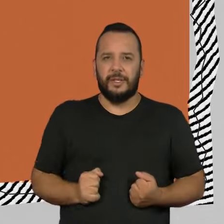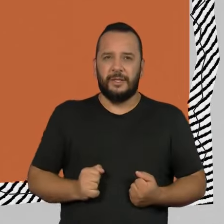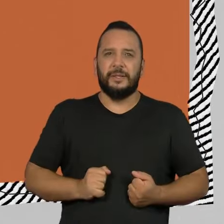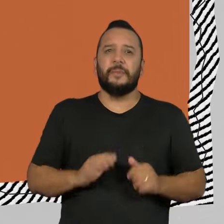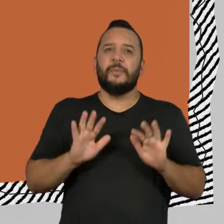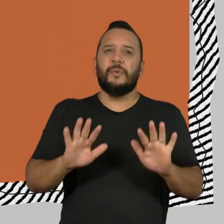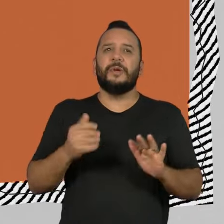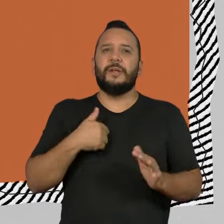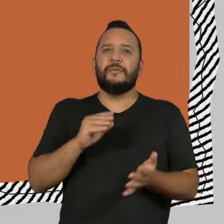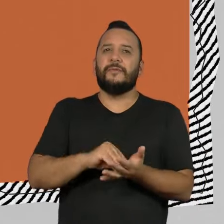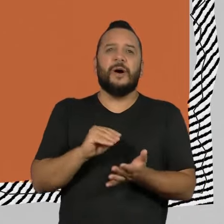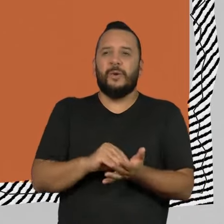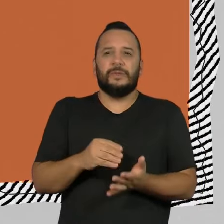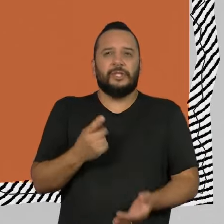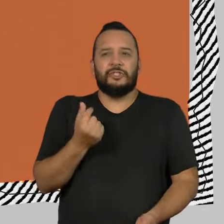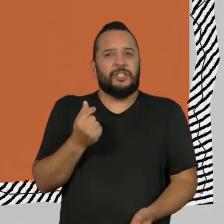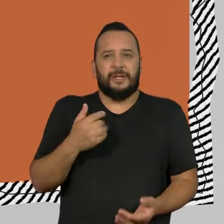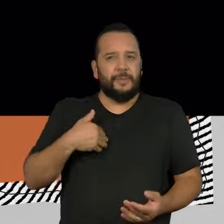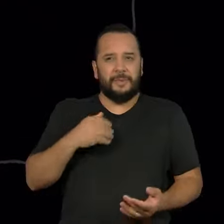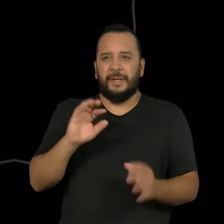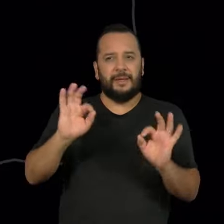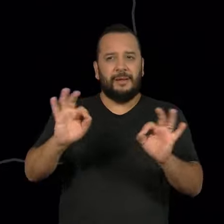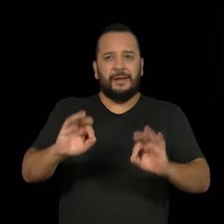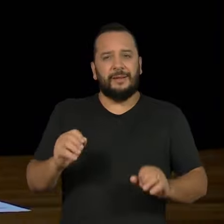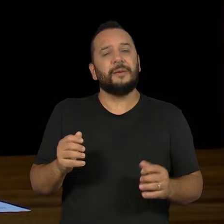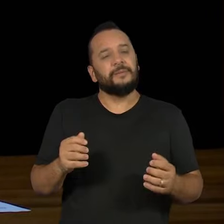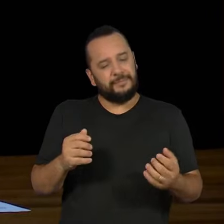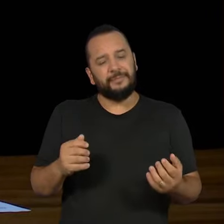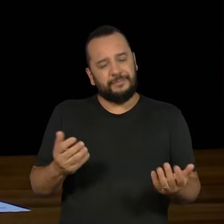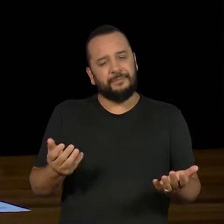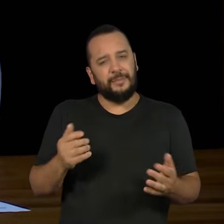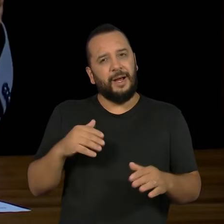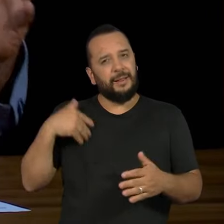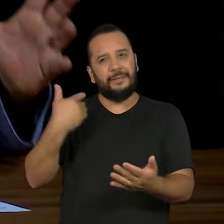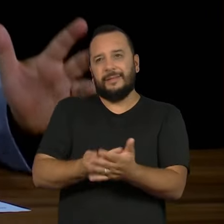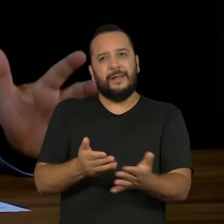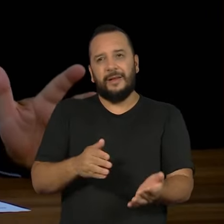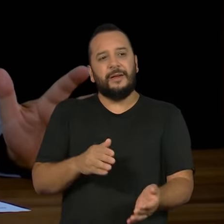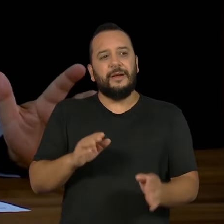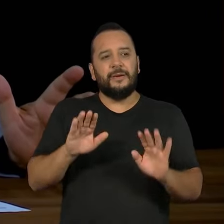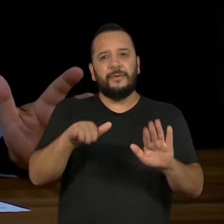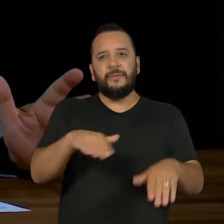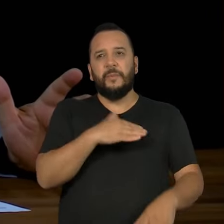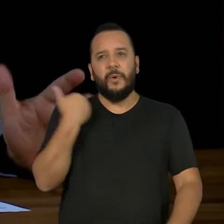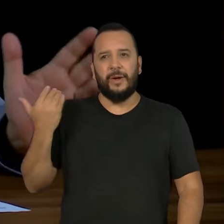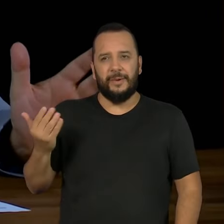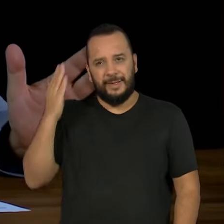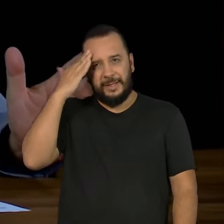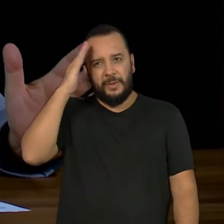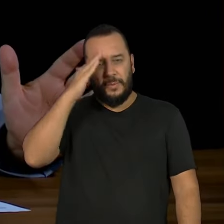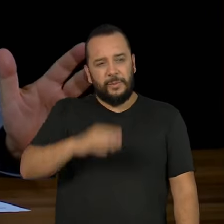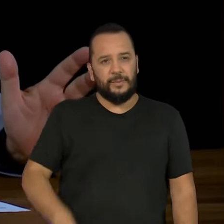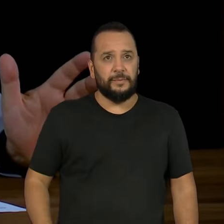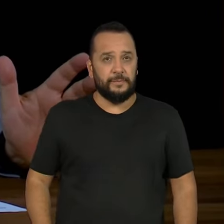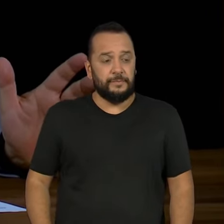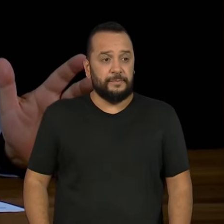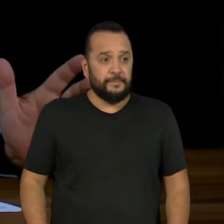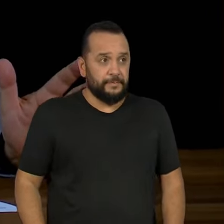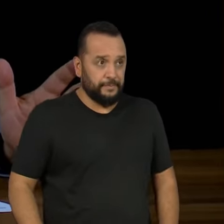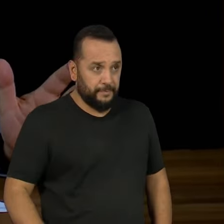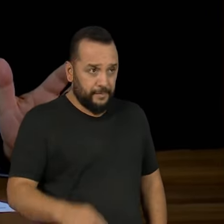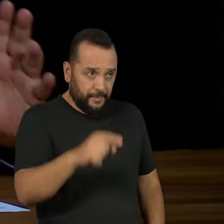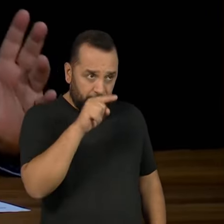que não me falte nenhum enquanto não terminar entendeu me parece que toda vez que se olha principalmente falando de